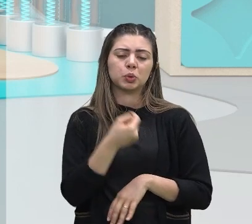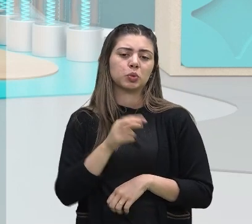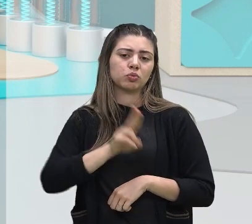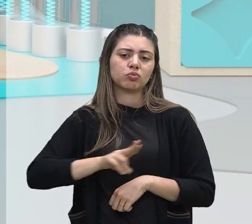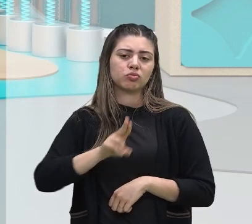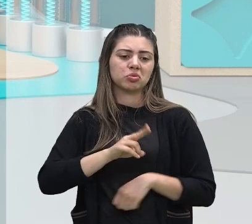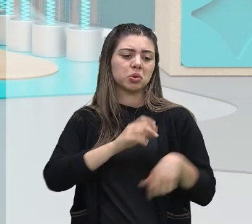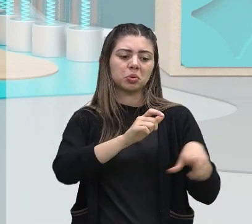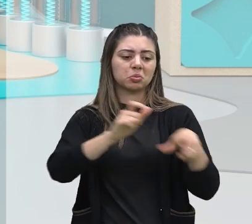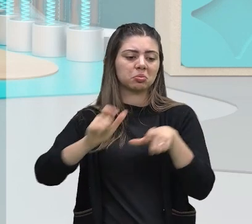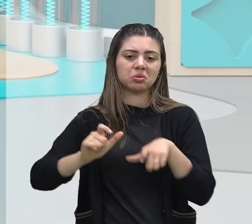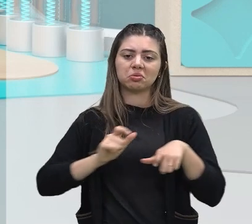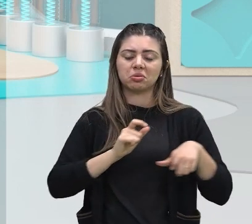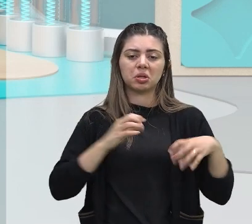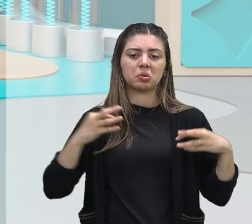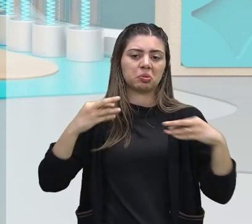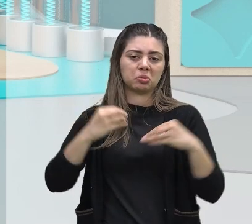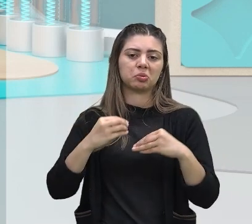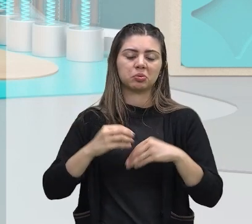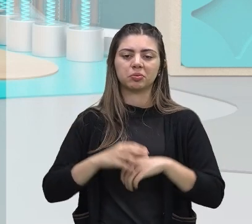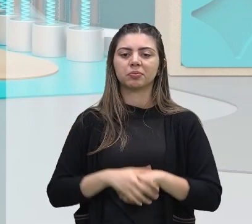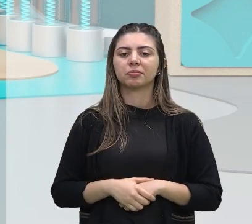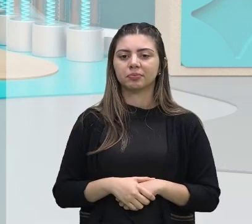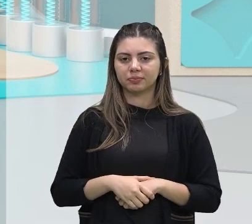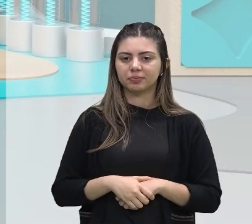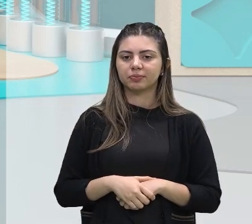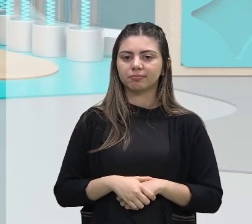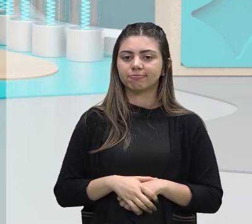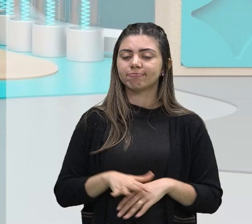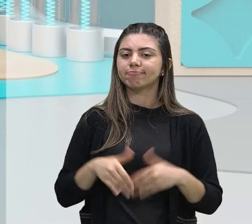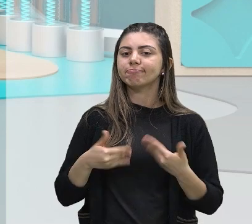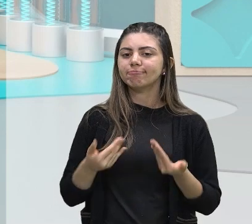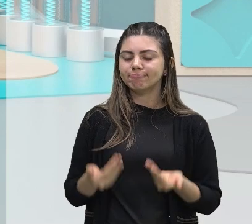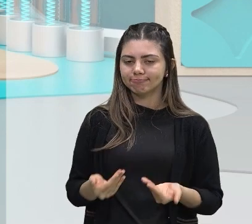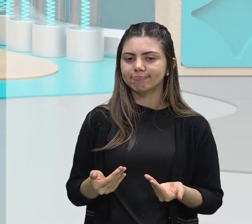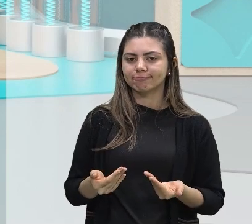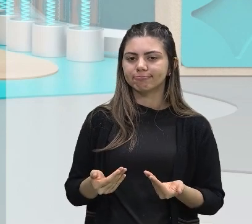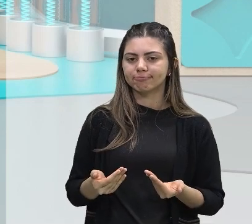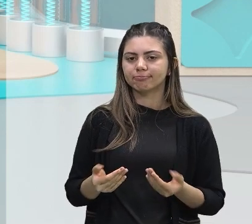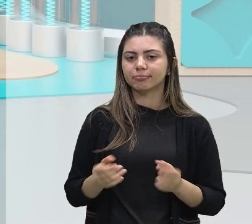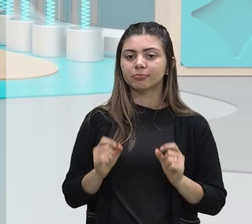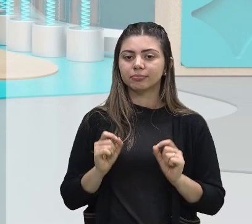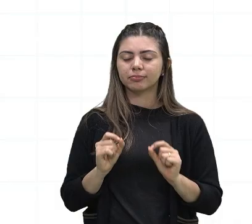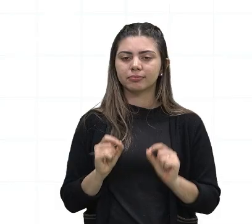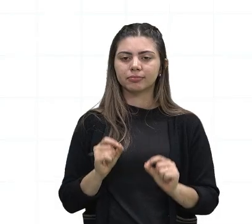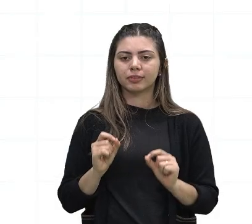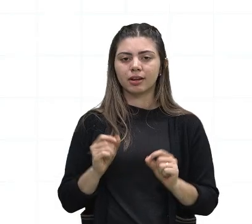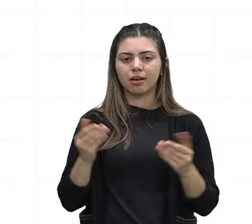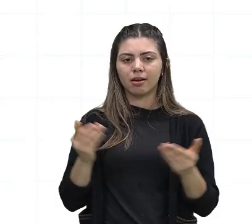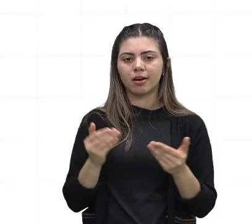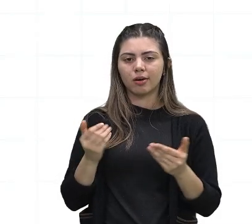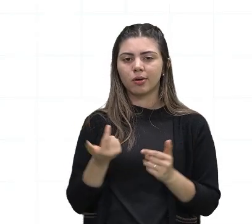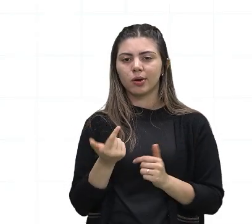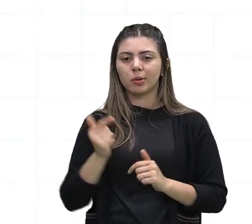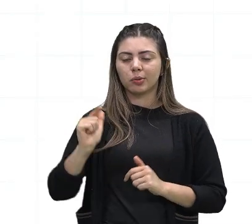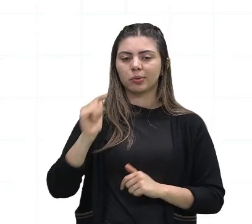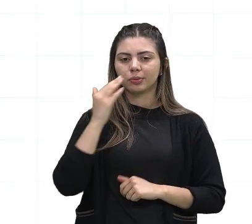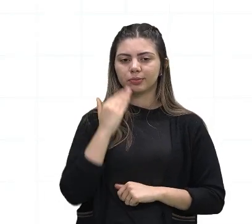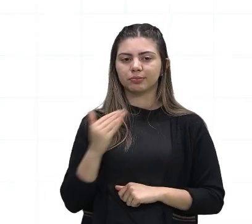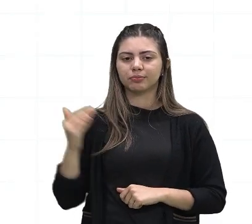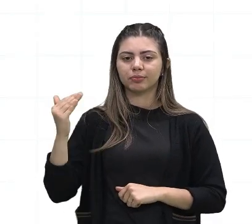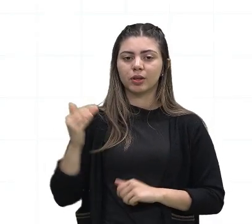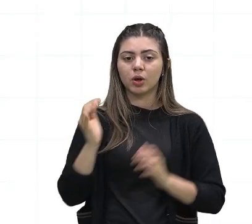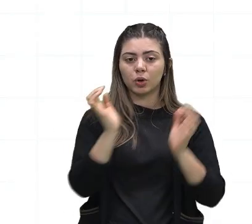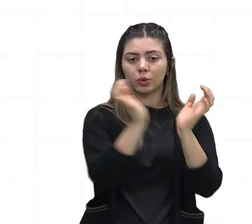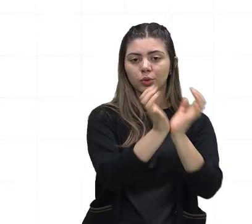presentes em tudo que a gente faz, né? Então, nós vamos seguir agora para a classificação